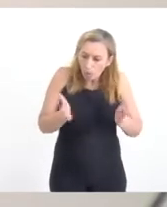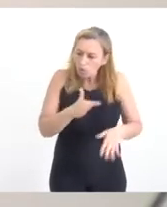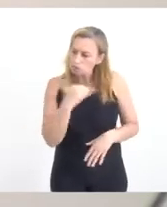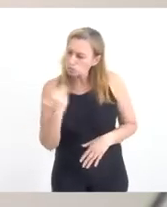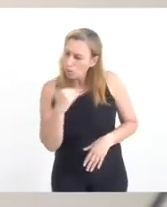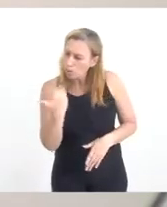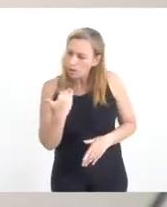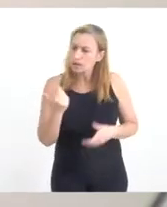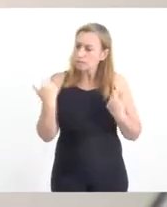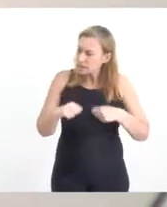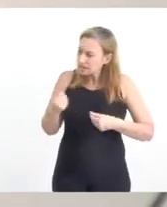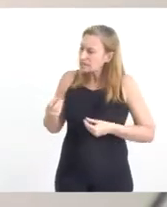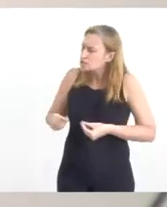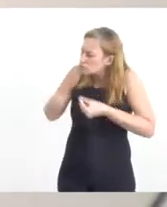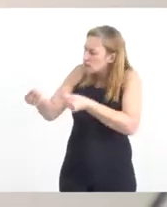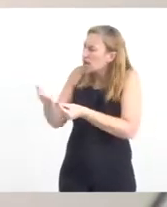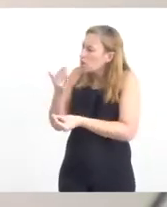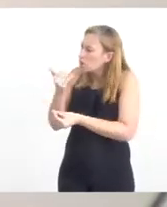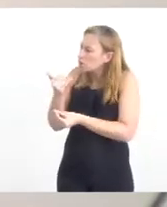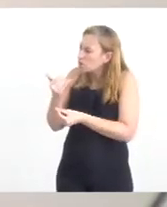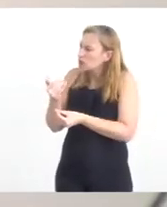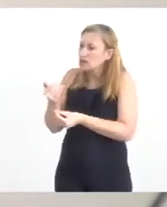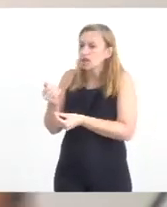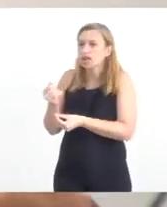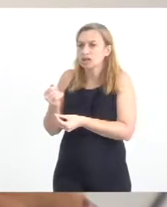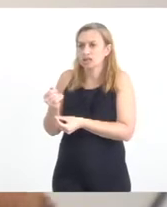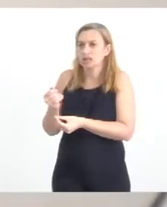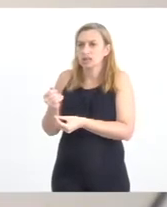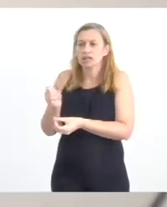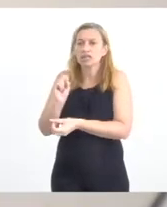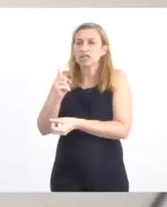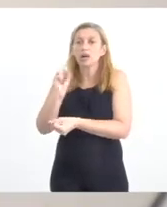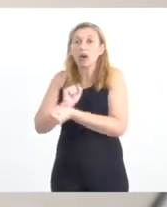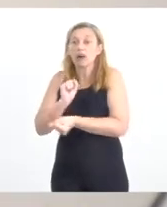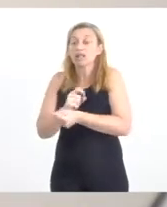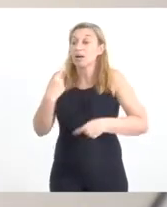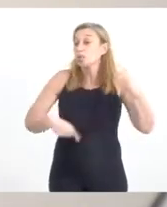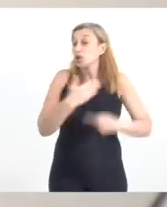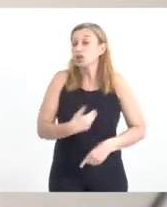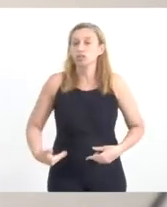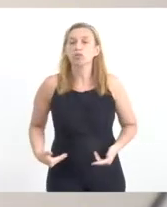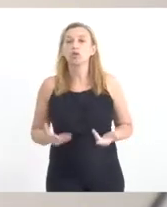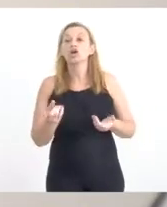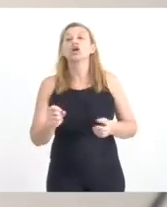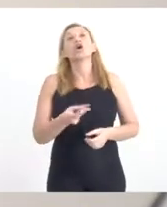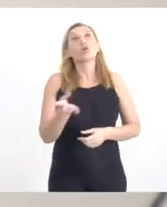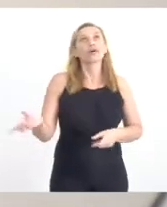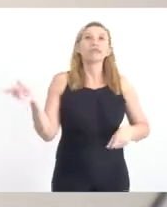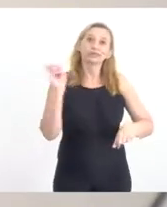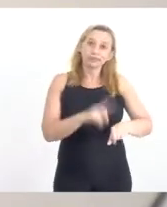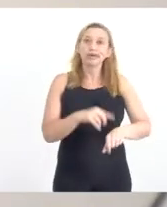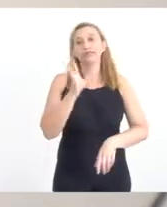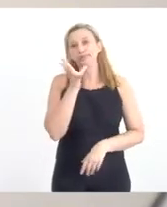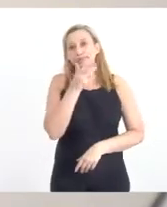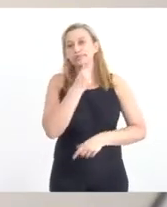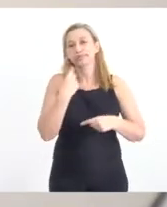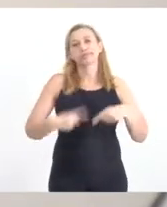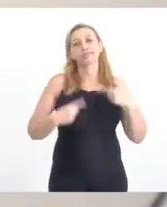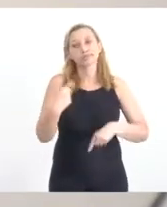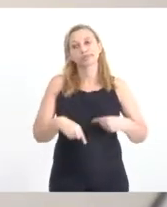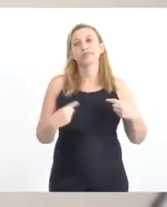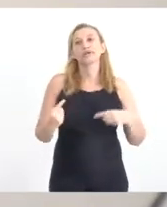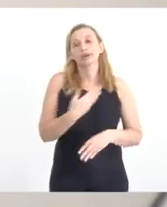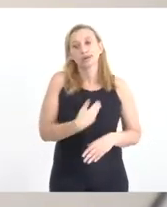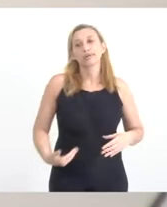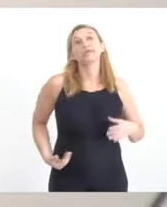alimentar essa pessoa hoje enquanto a política pública não vem e a gente sabe né Renata o quanto tempo demora para uma política pública ser